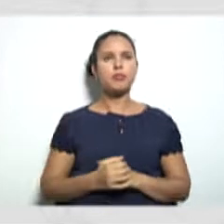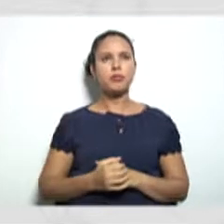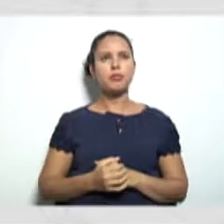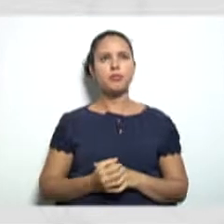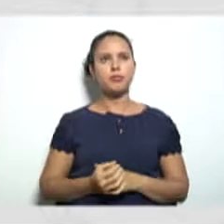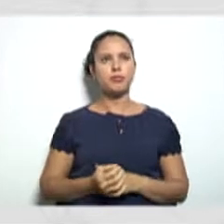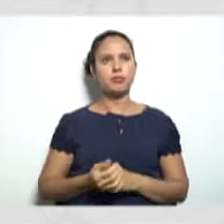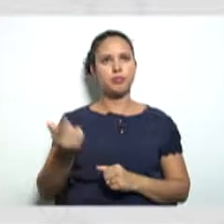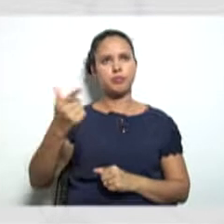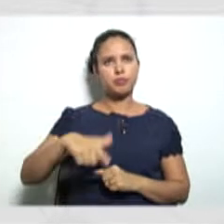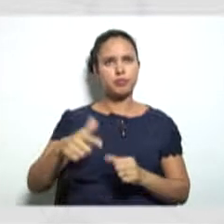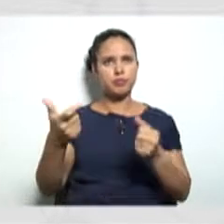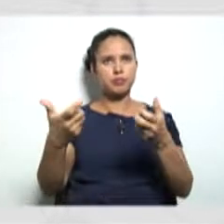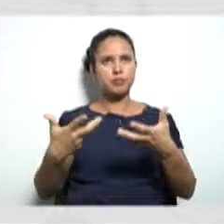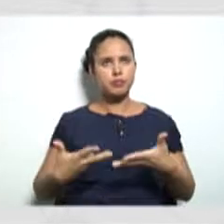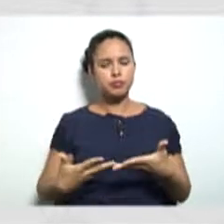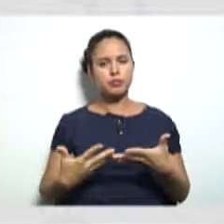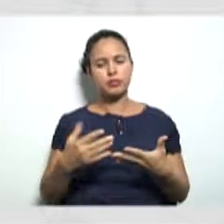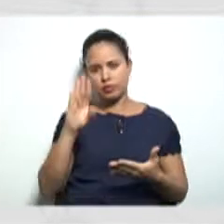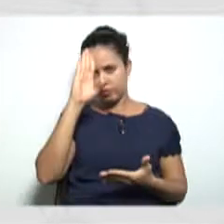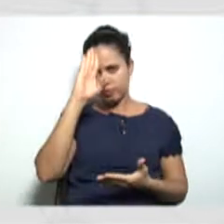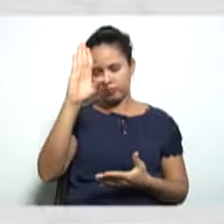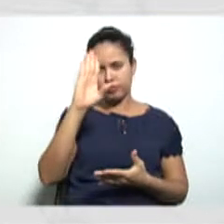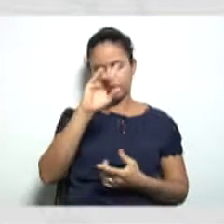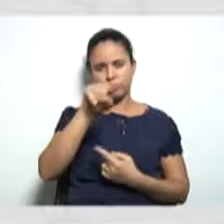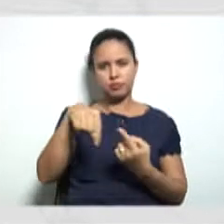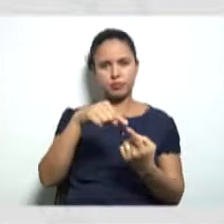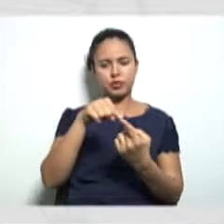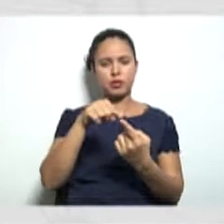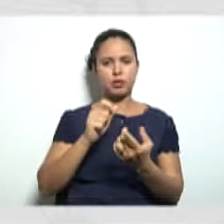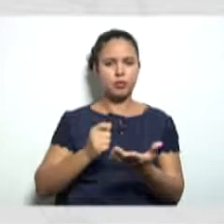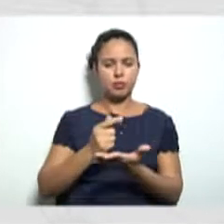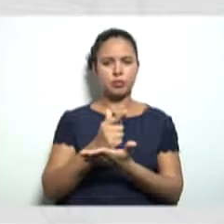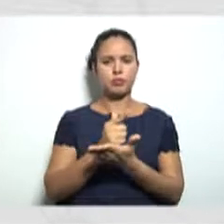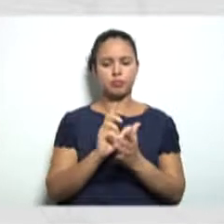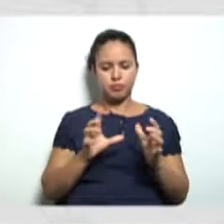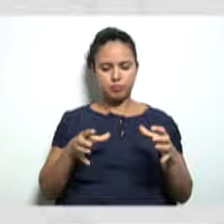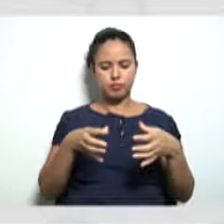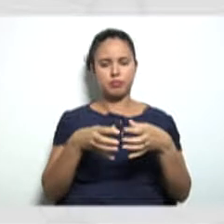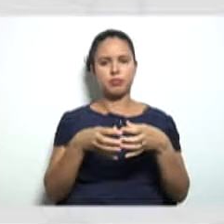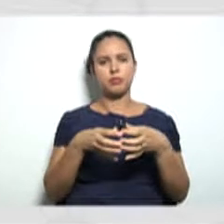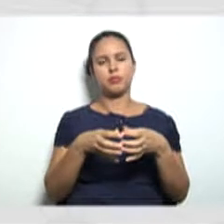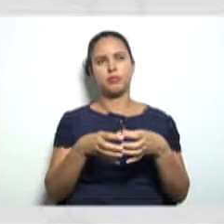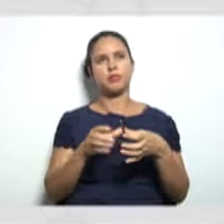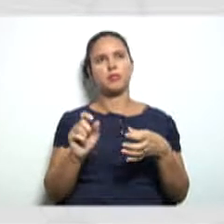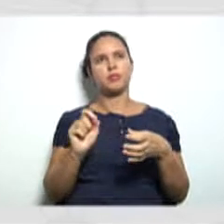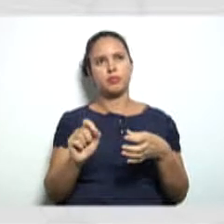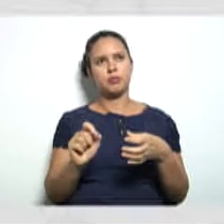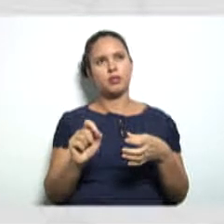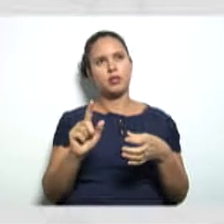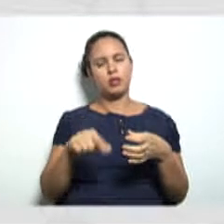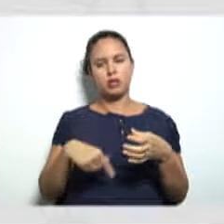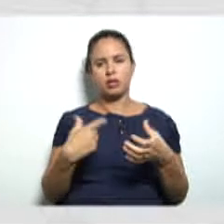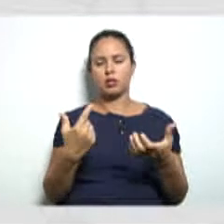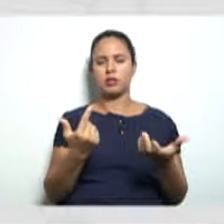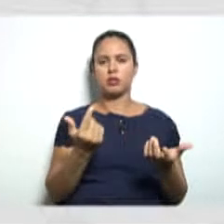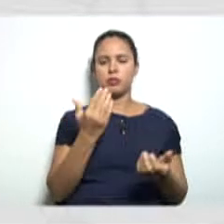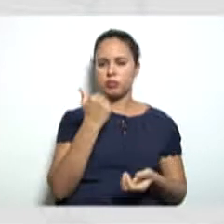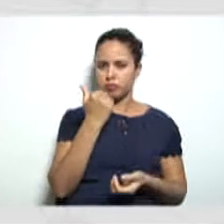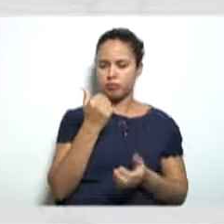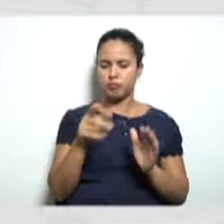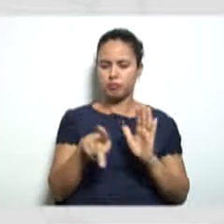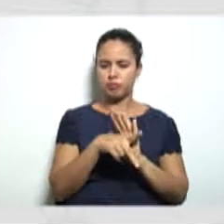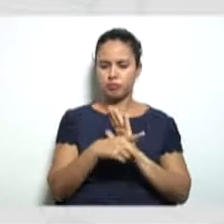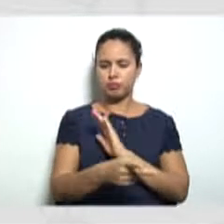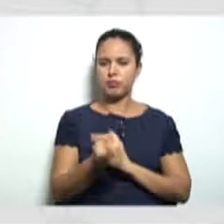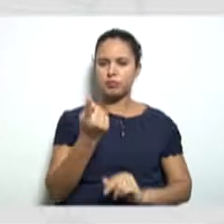gente vê que seus principais objetivos são a compra coletiva de insumos. Quando a gente fala insumos aqui, a gente está falando, por exemplo, ração para peixe, a